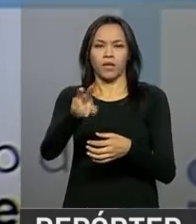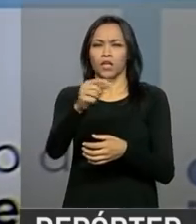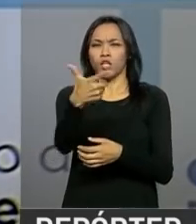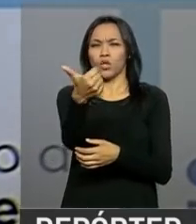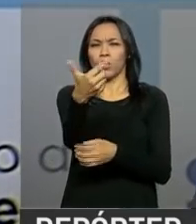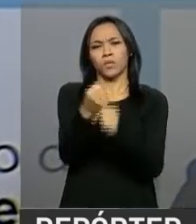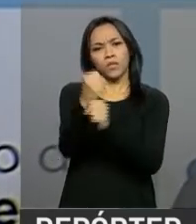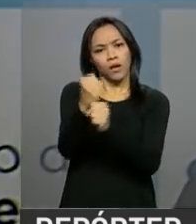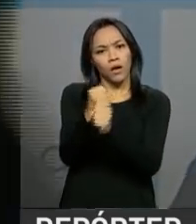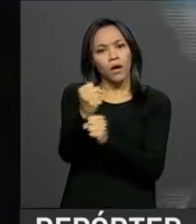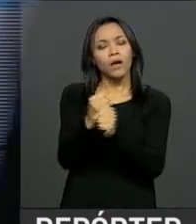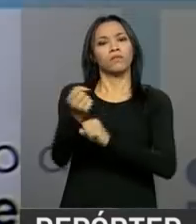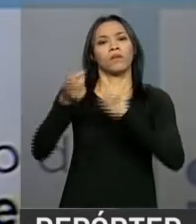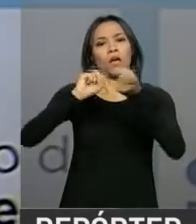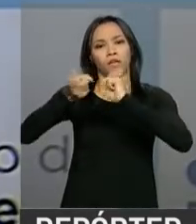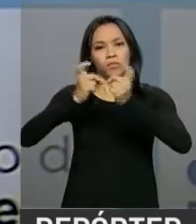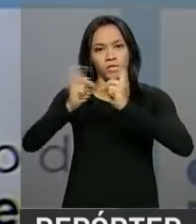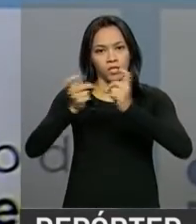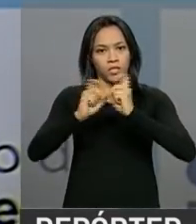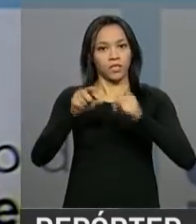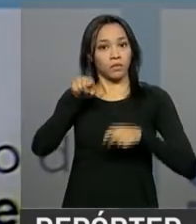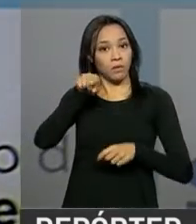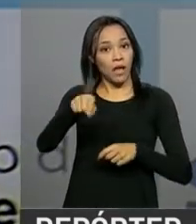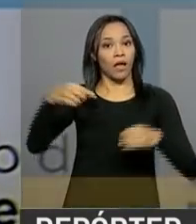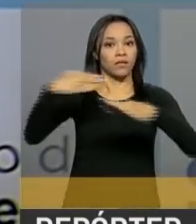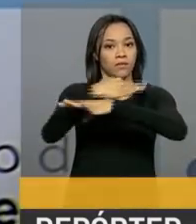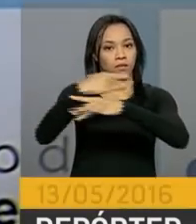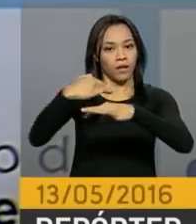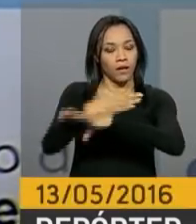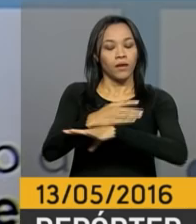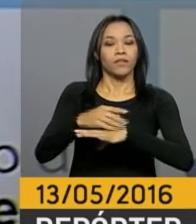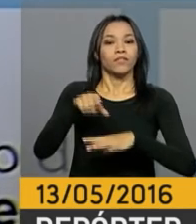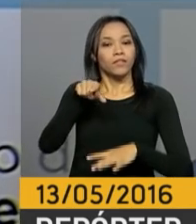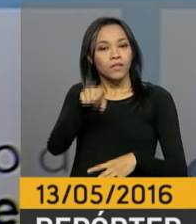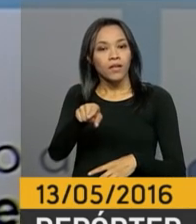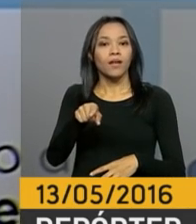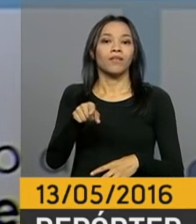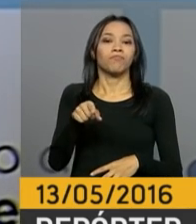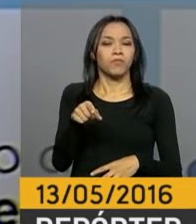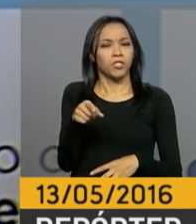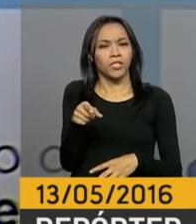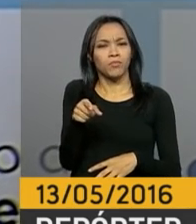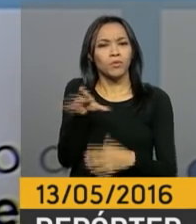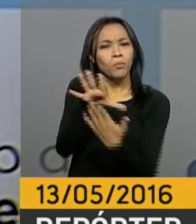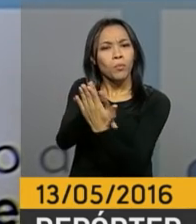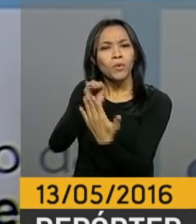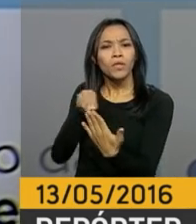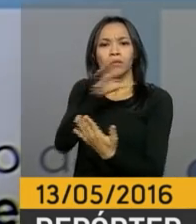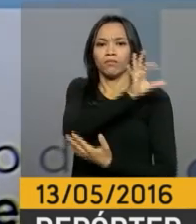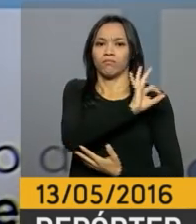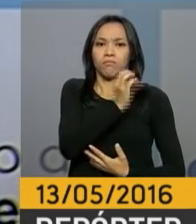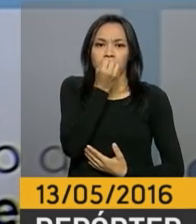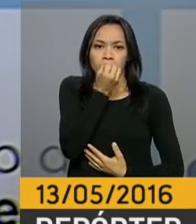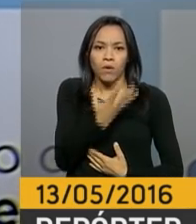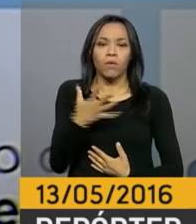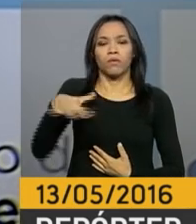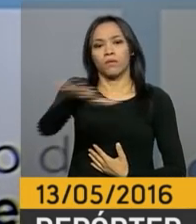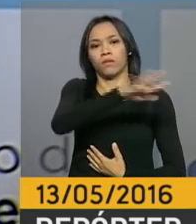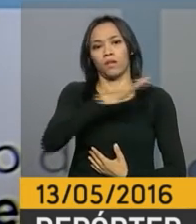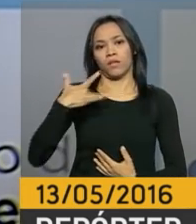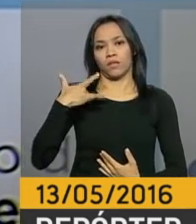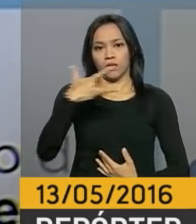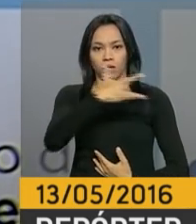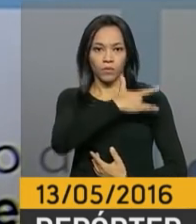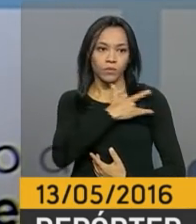temos conseguido ações exemplares para a gestão de saúde e financiamento fui relator Geral do orçamento